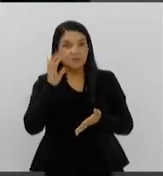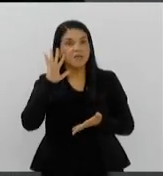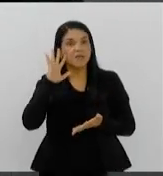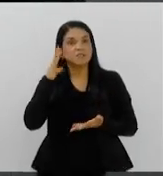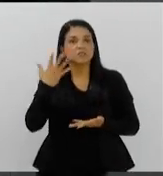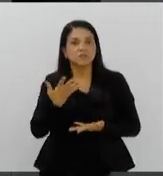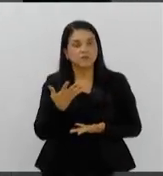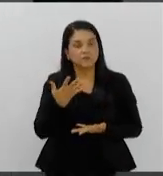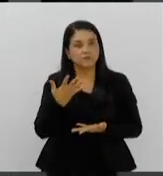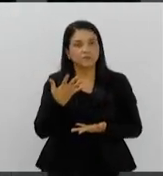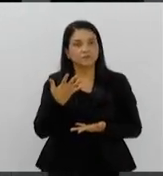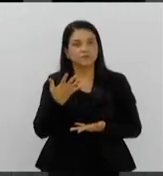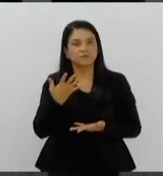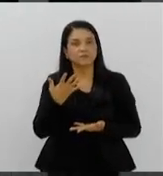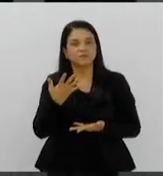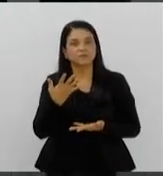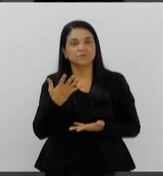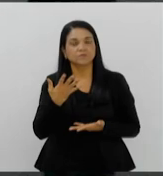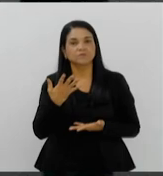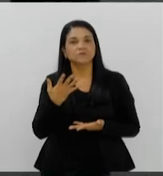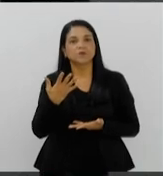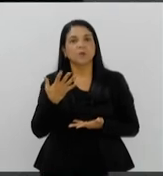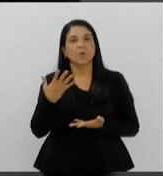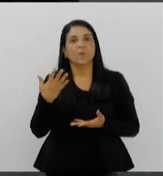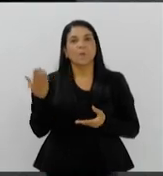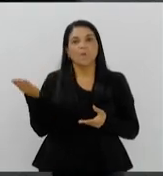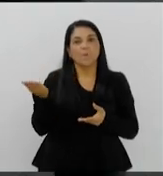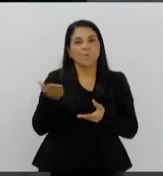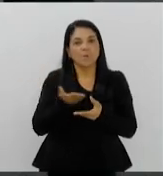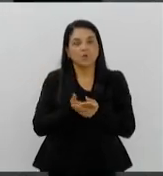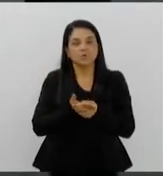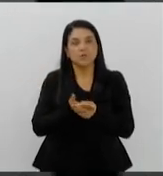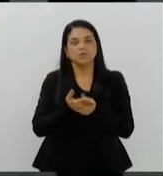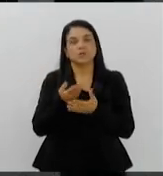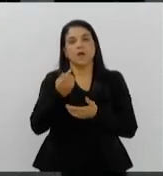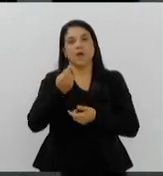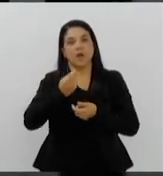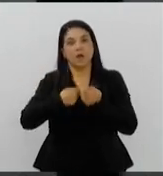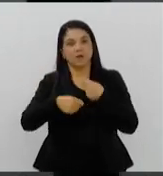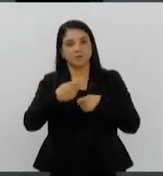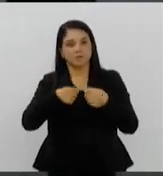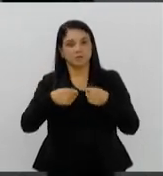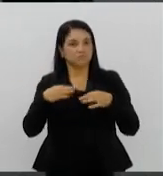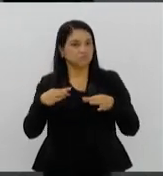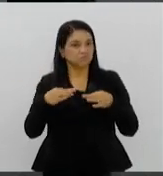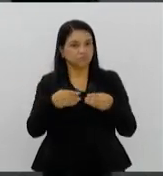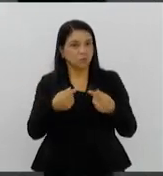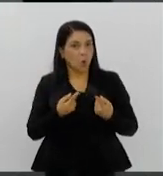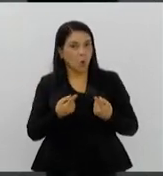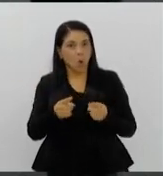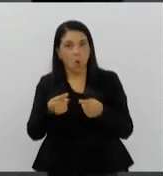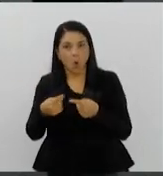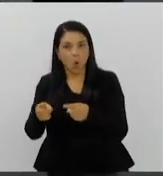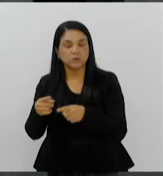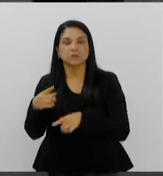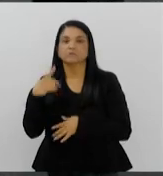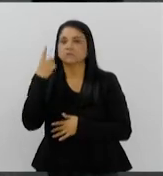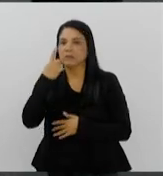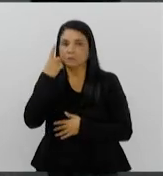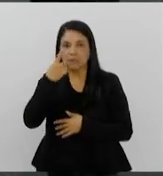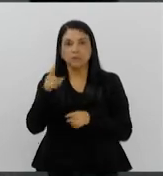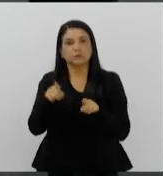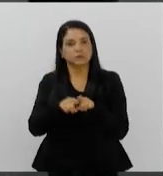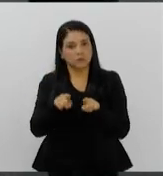abrir procedimento administrativo contra todo mundo, e há relatos que, inclusive, contra deputados.